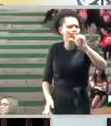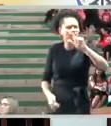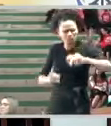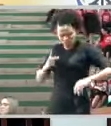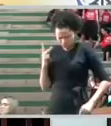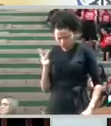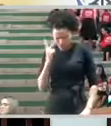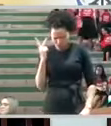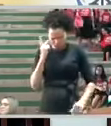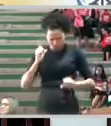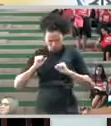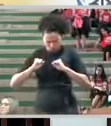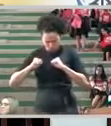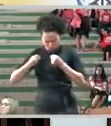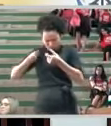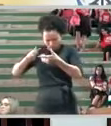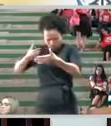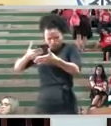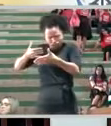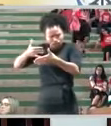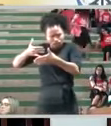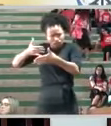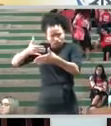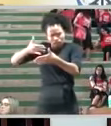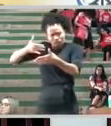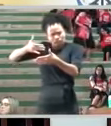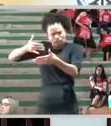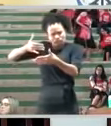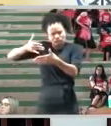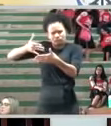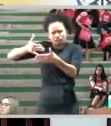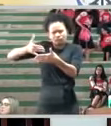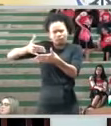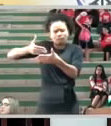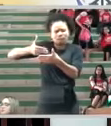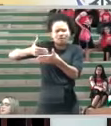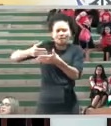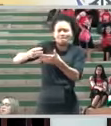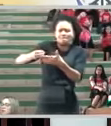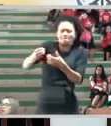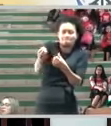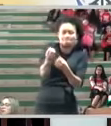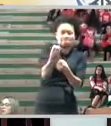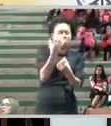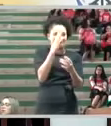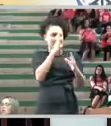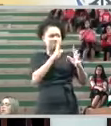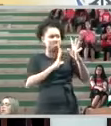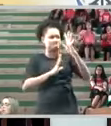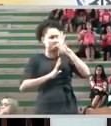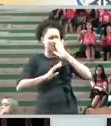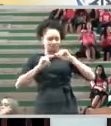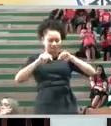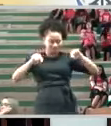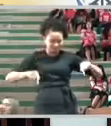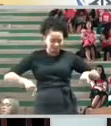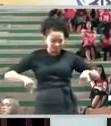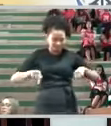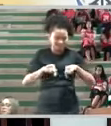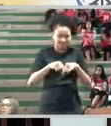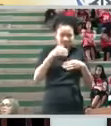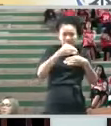Valorizavam o conhecimento de Deus espiritual. E em meio a pedradas, entrava nas salinhas coberta de